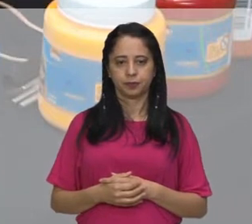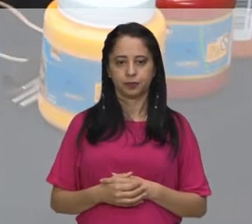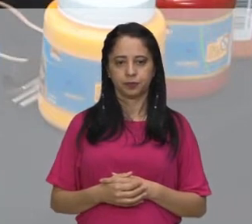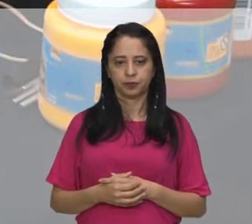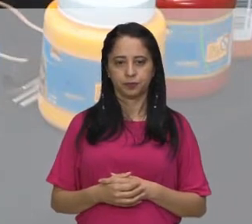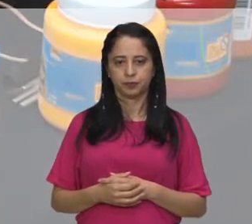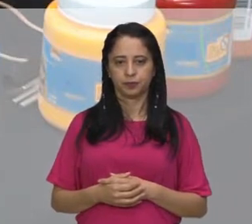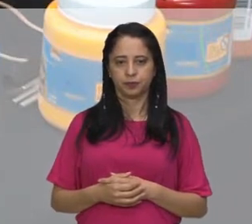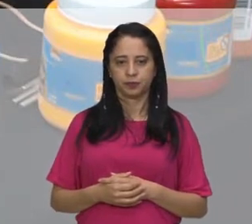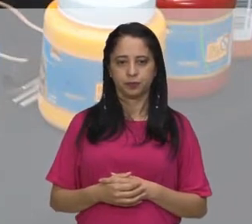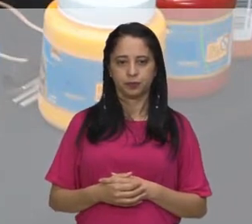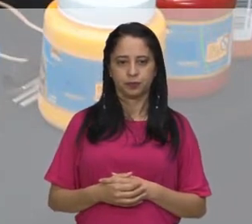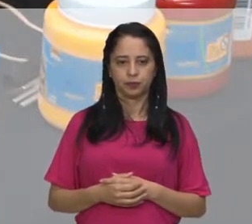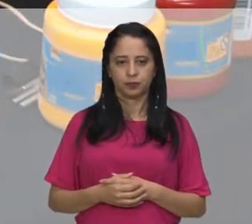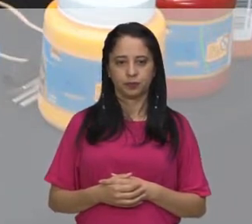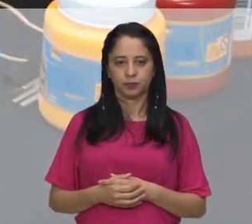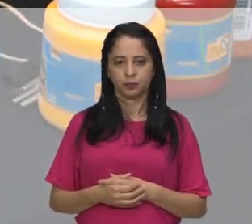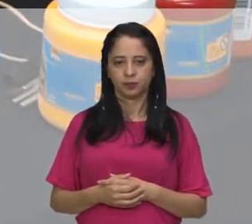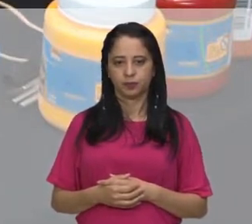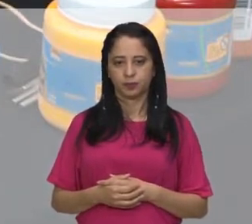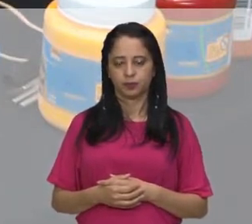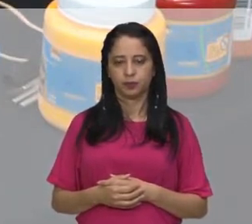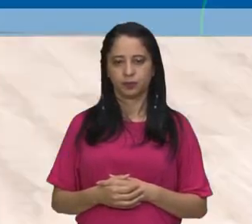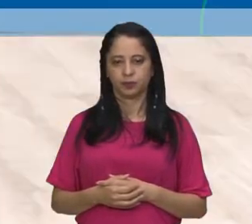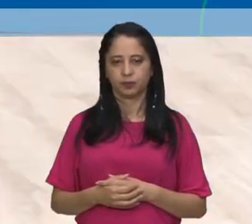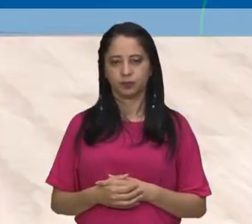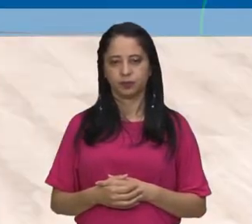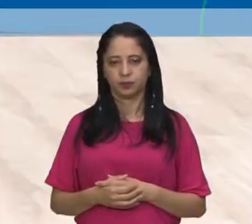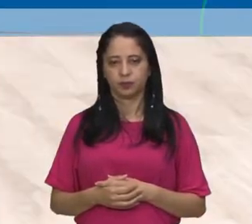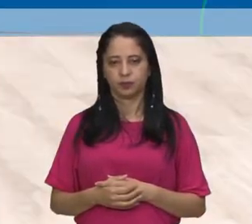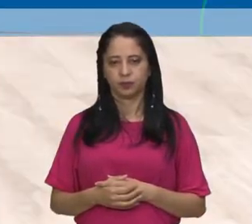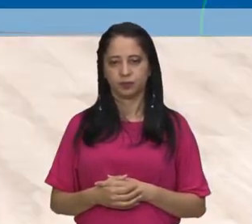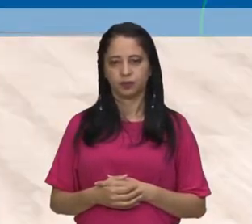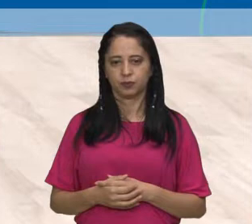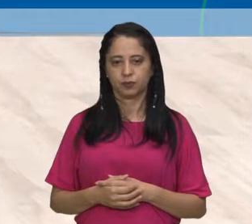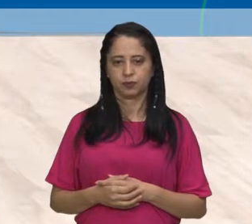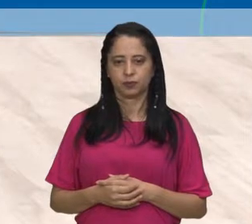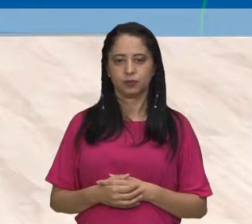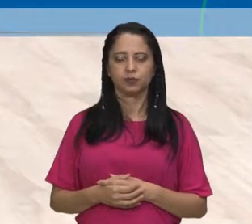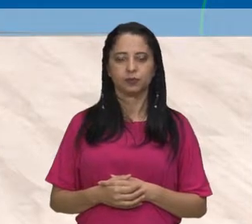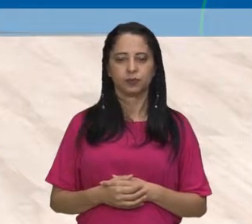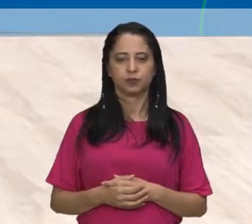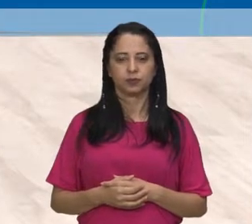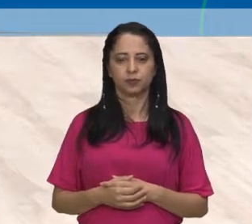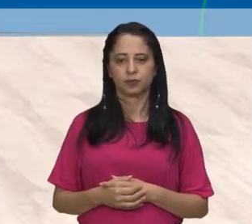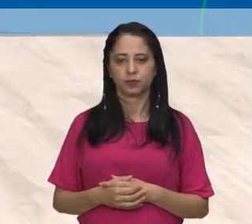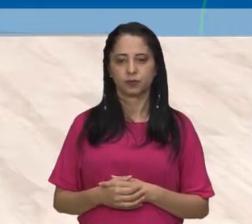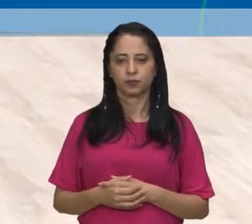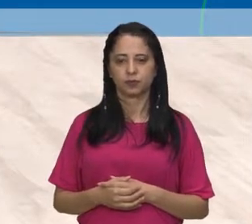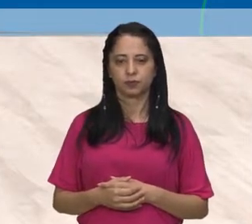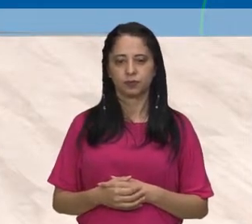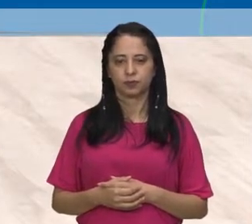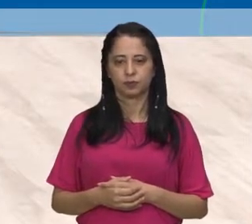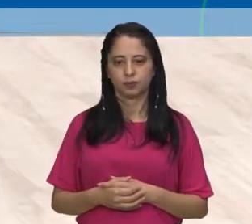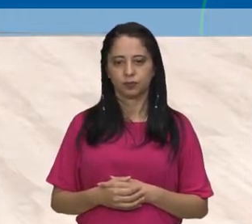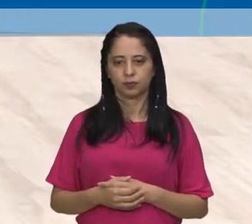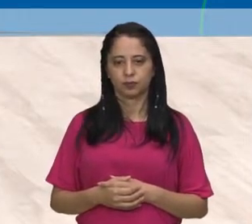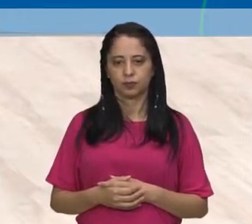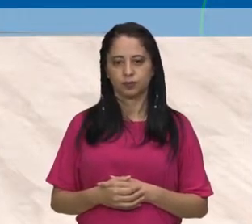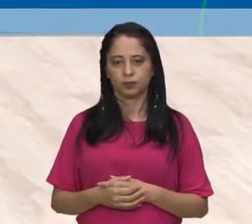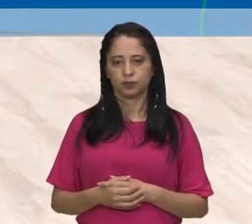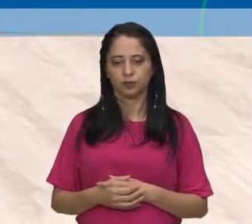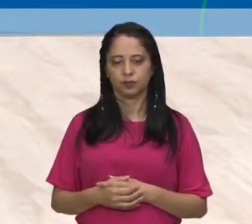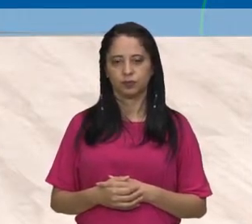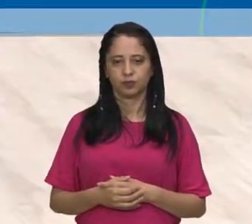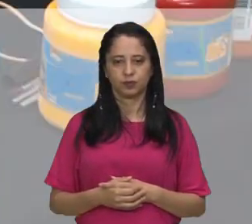segurar a ponta, né, para não perder. Vira um pouquinho a caixa para mim, Ana, por favor. Agora eu vou passar mais